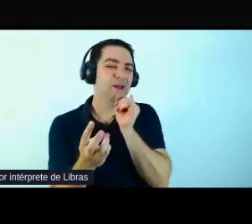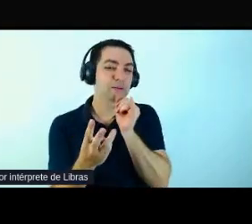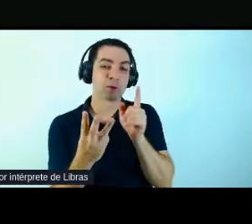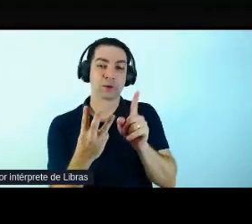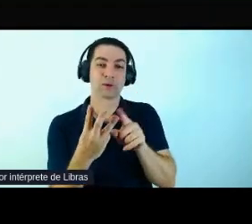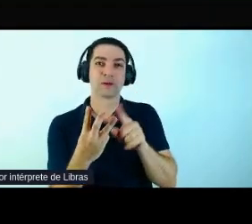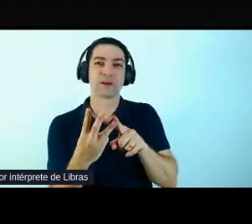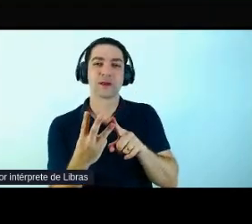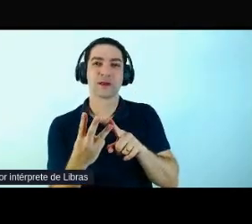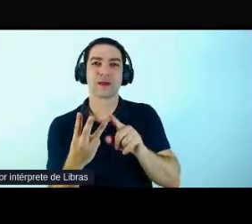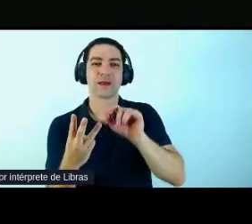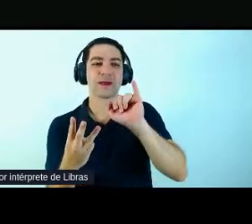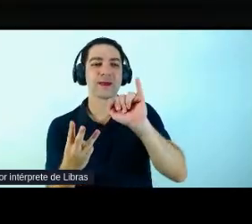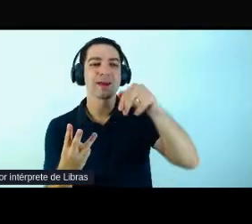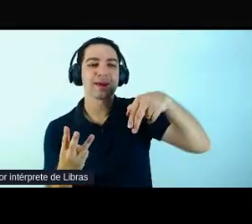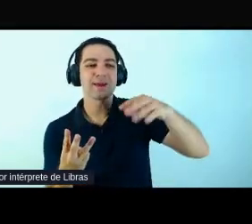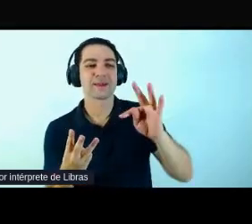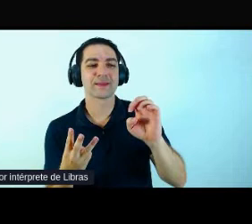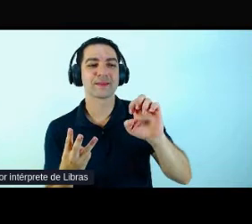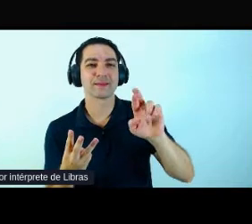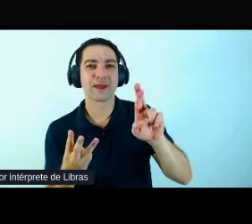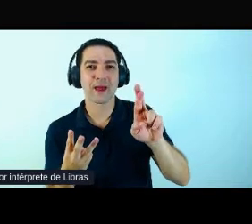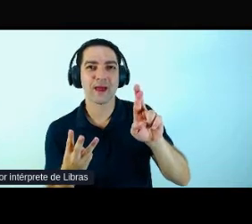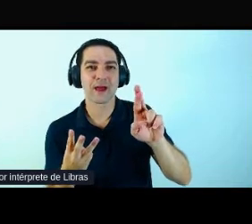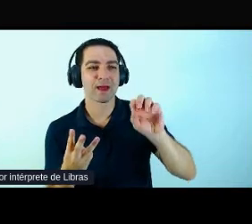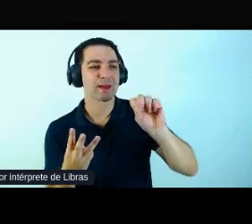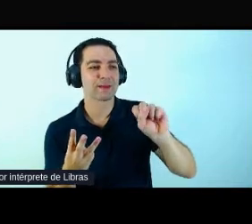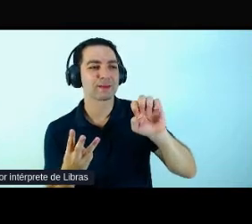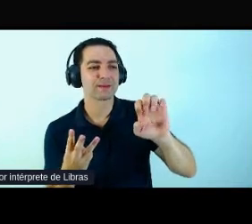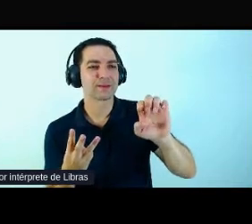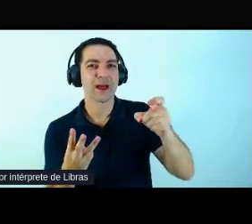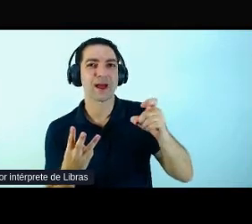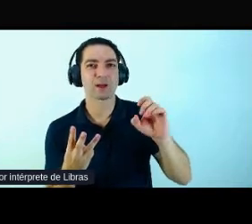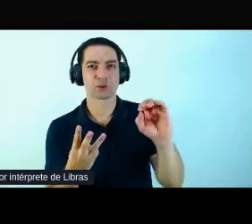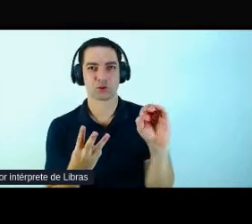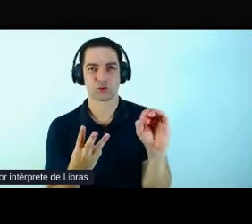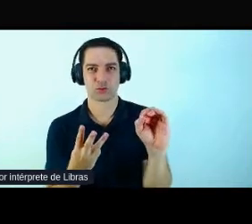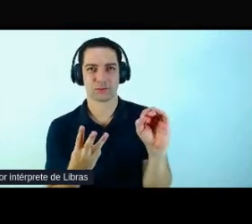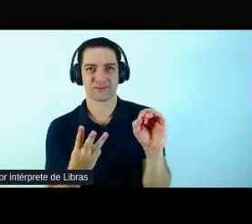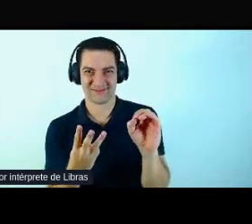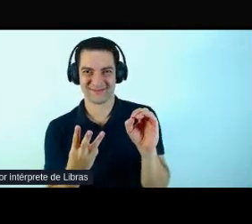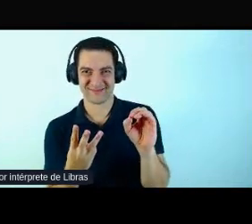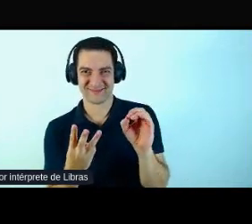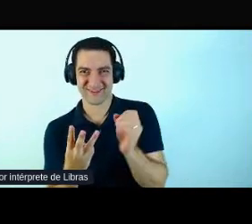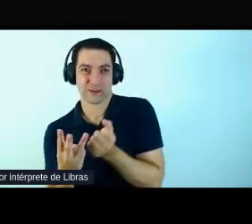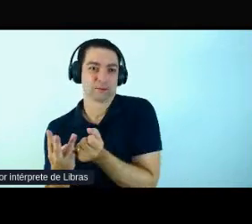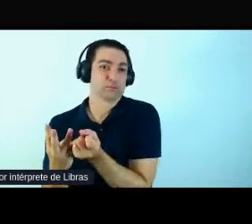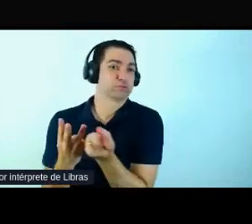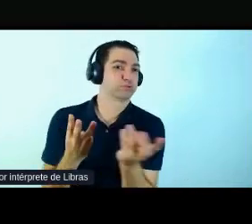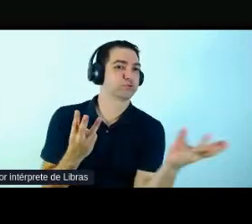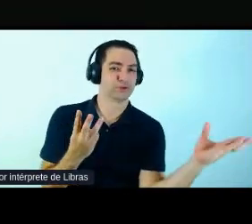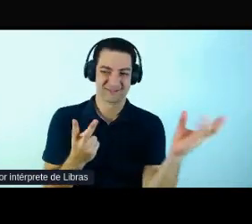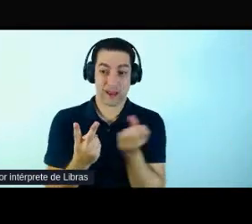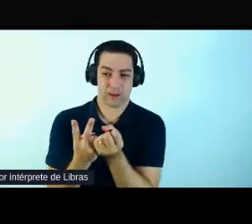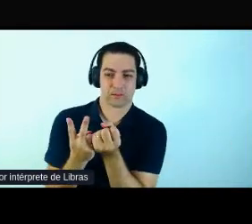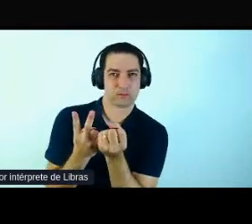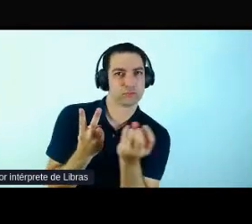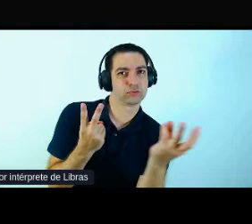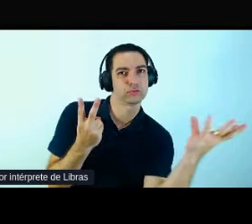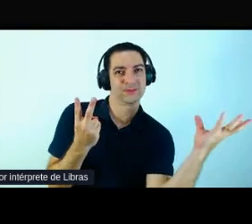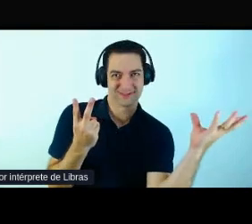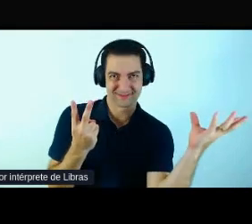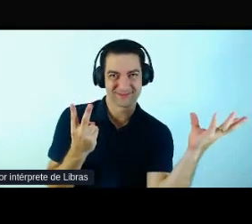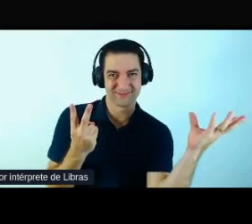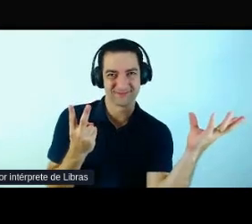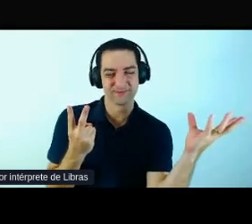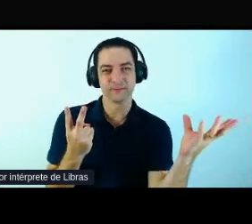que se adequem à realidade de pessoas intersexo, tá? Isso, obviamente, não é sempre para todo